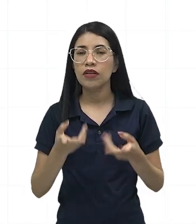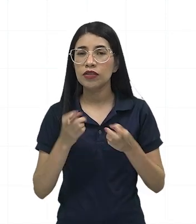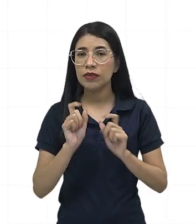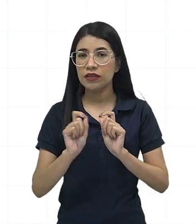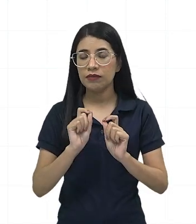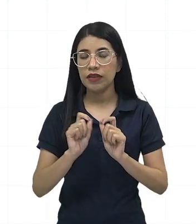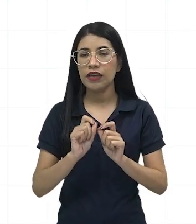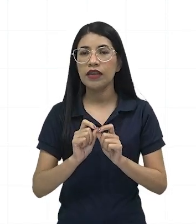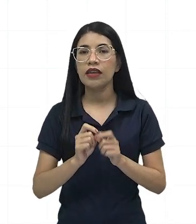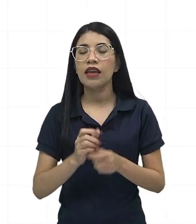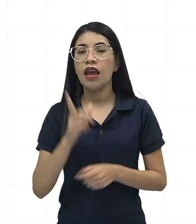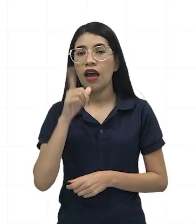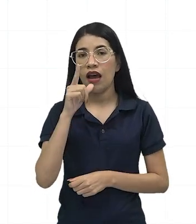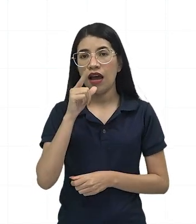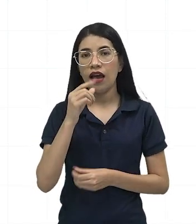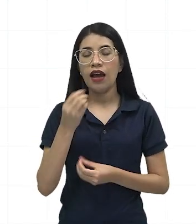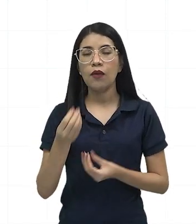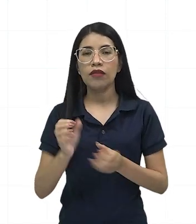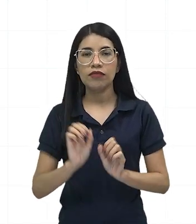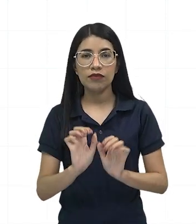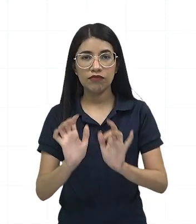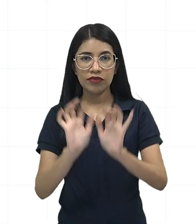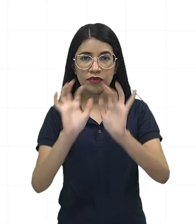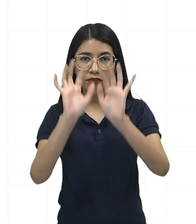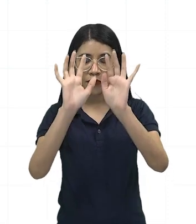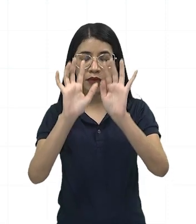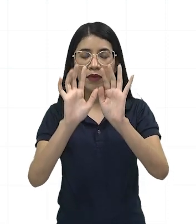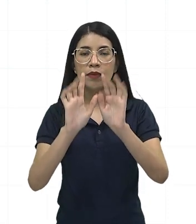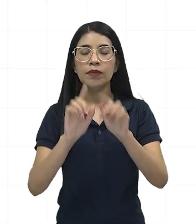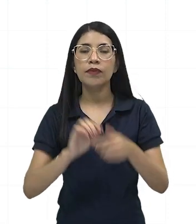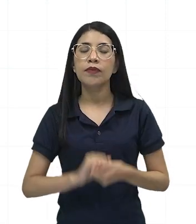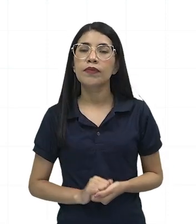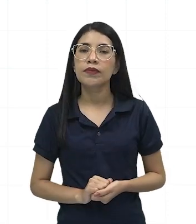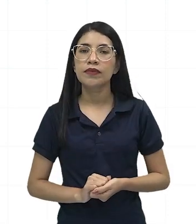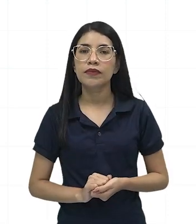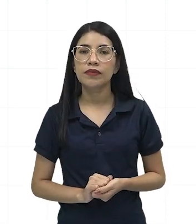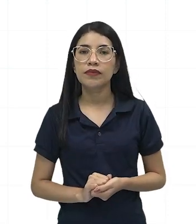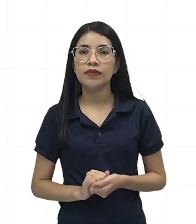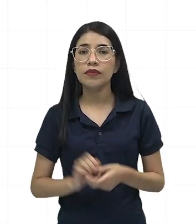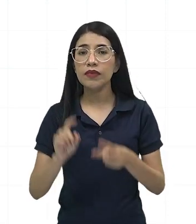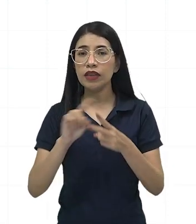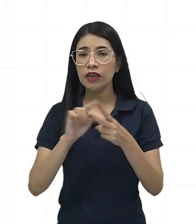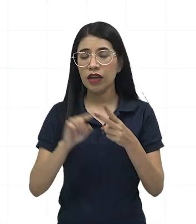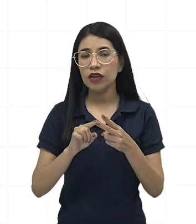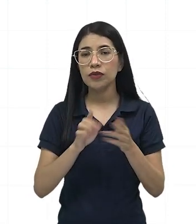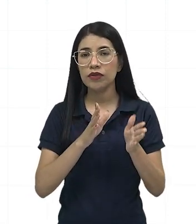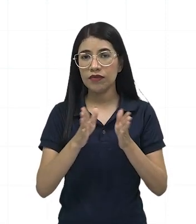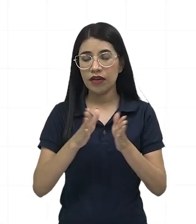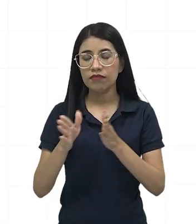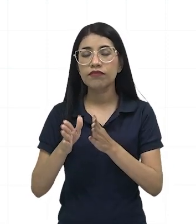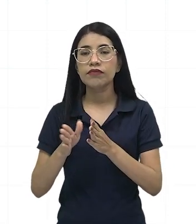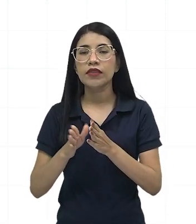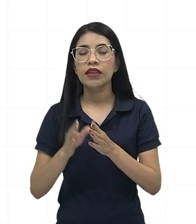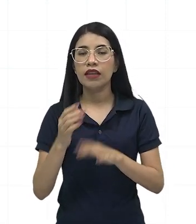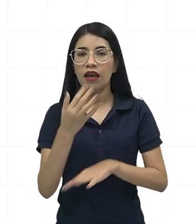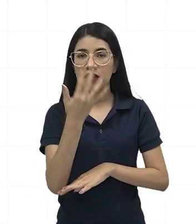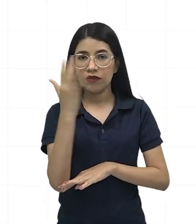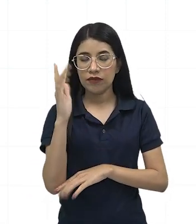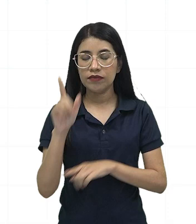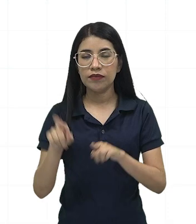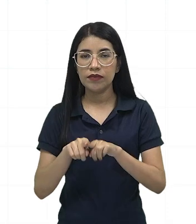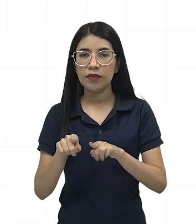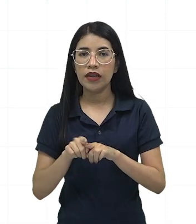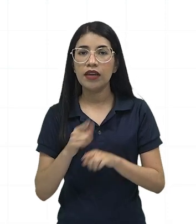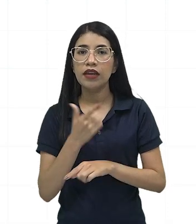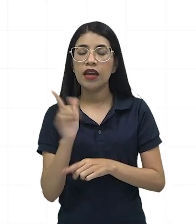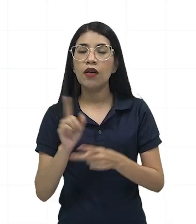da água vem da evapotranspiração, né? A evaporação e a transpiração da nossa floresta. E